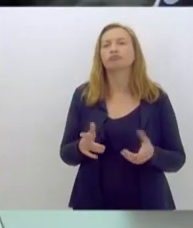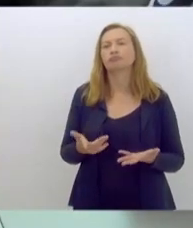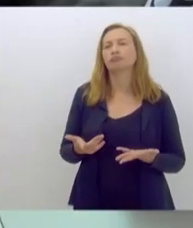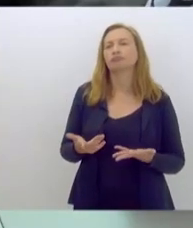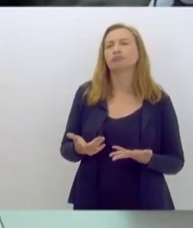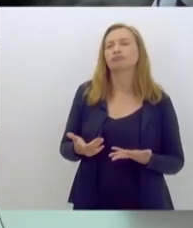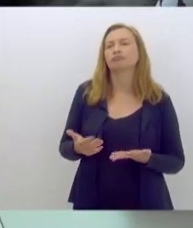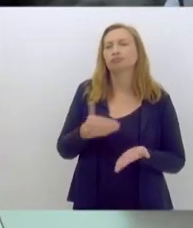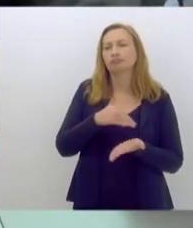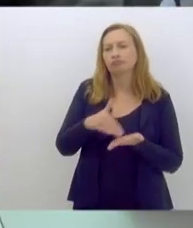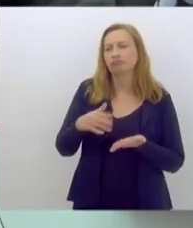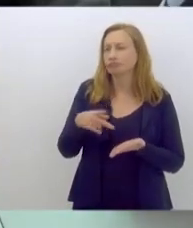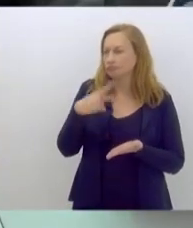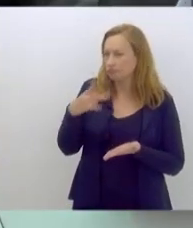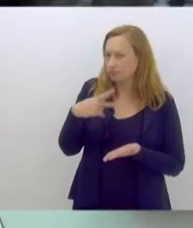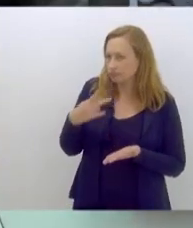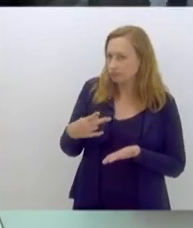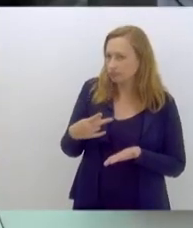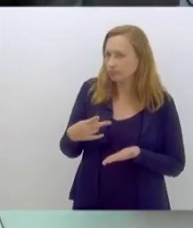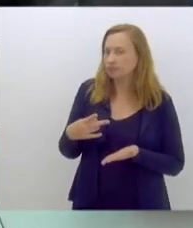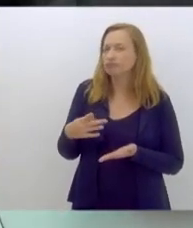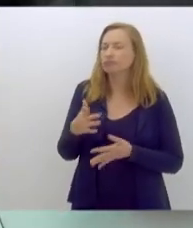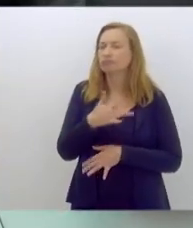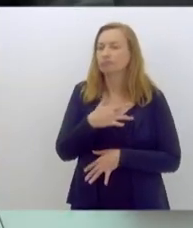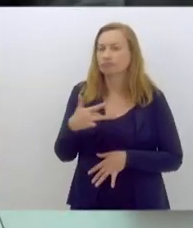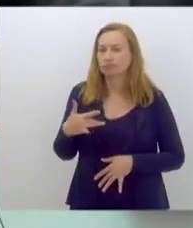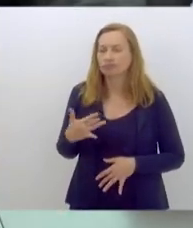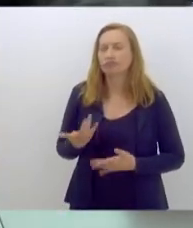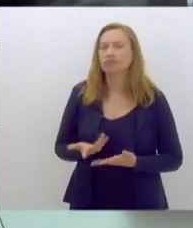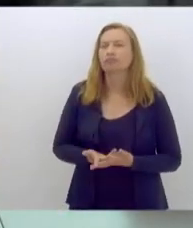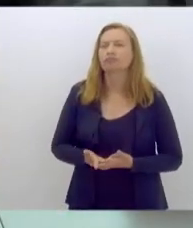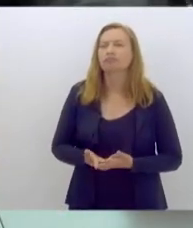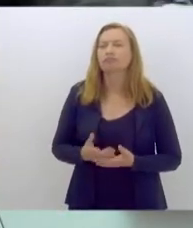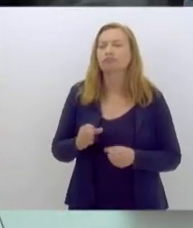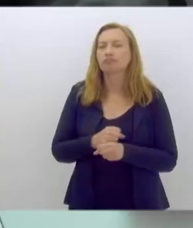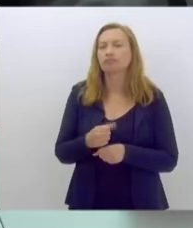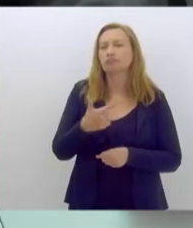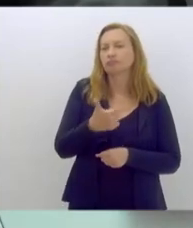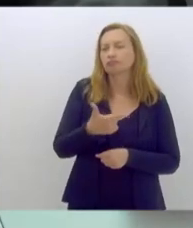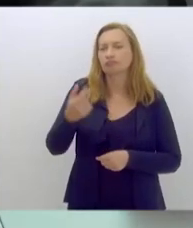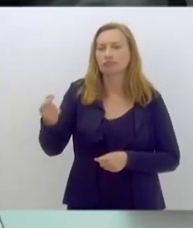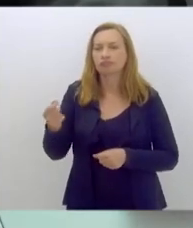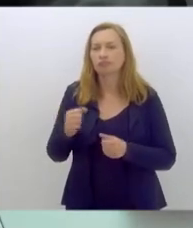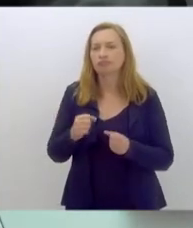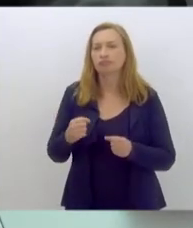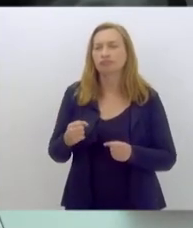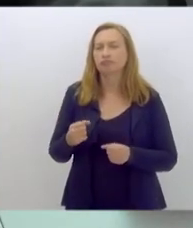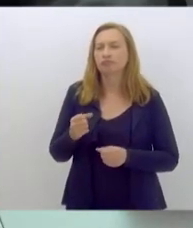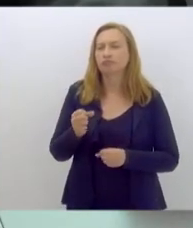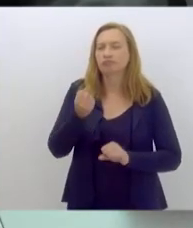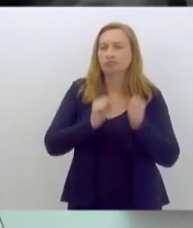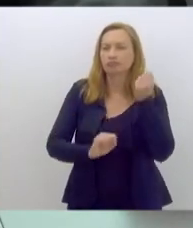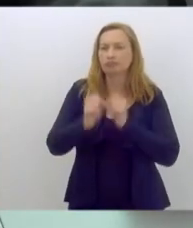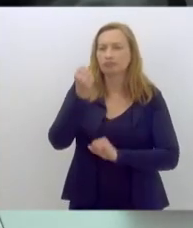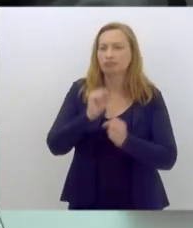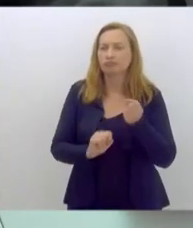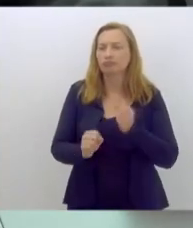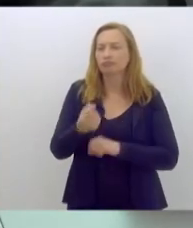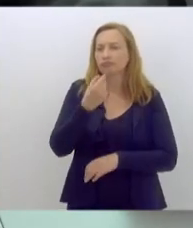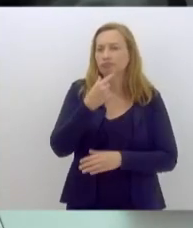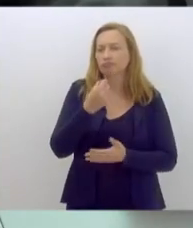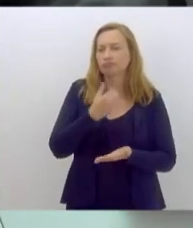do secretário falou da questão do Complexo da Saúde Desde o ano 2000 nenhuma Indústria Farmacêutica vem para o Estado do Rio de